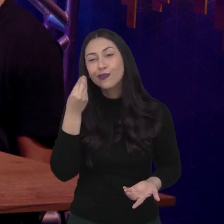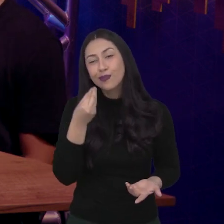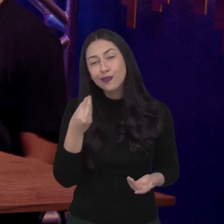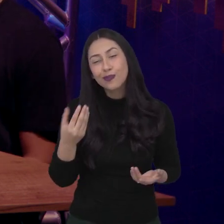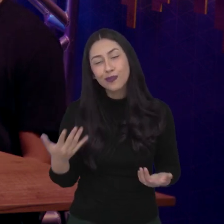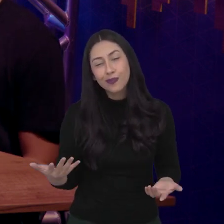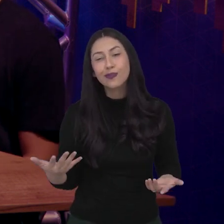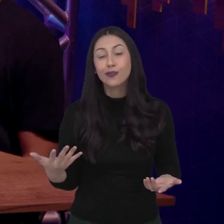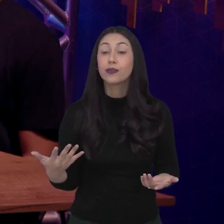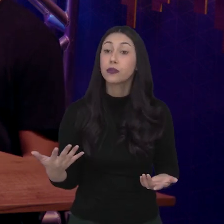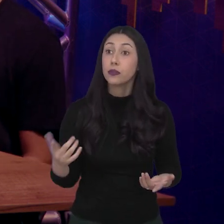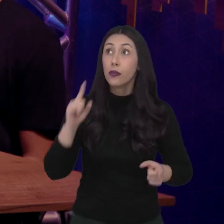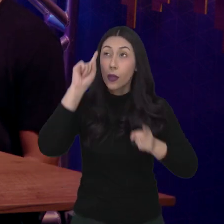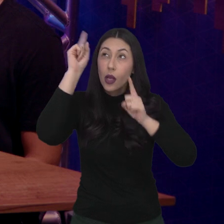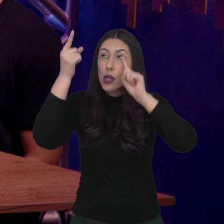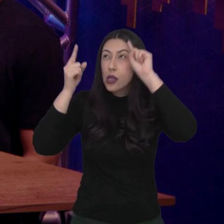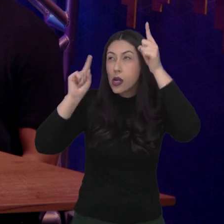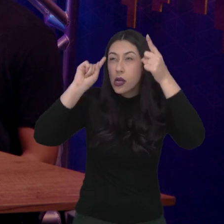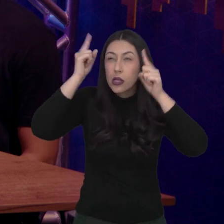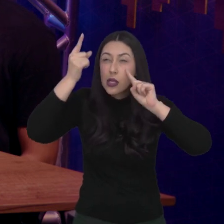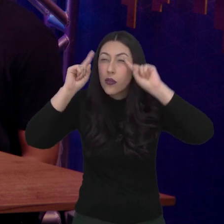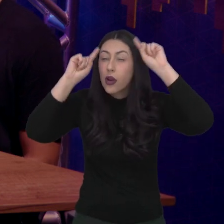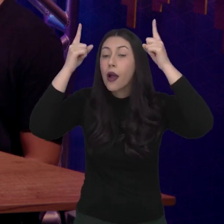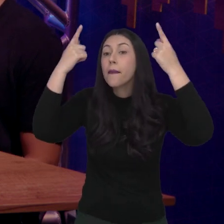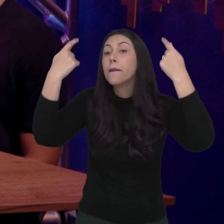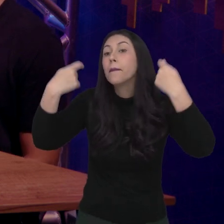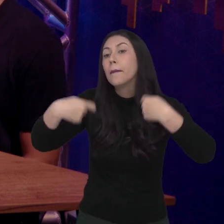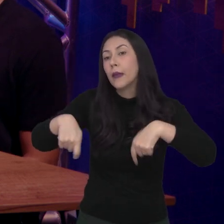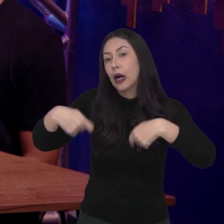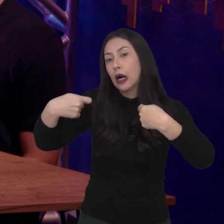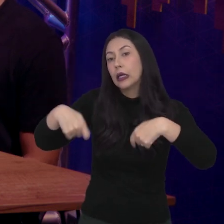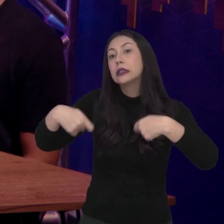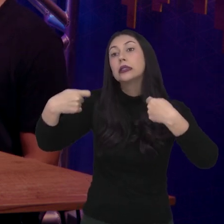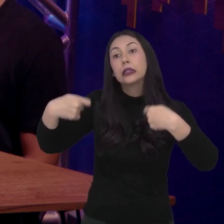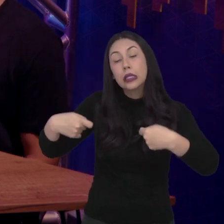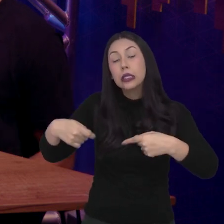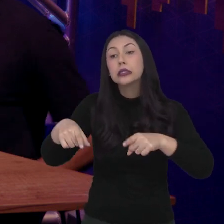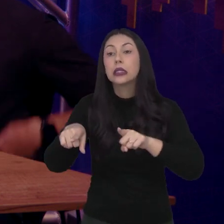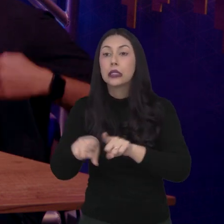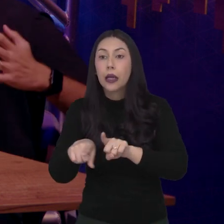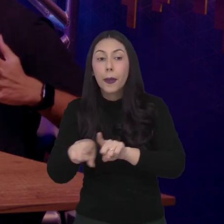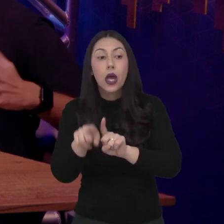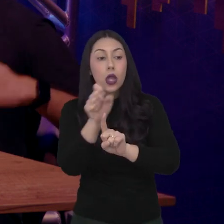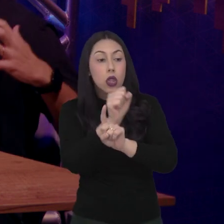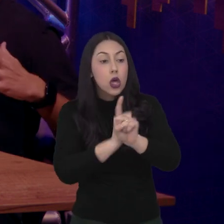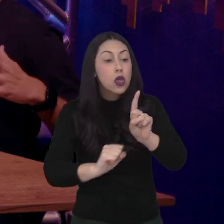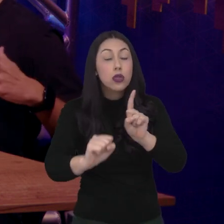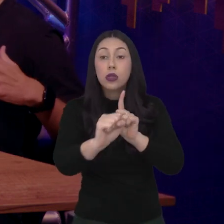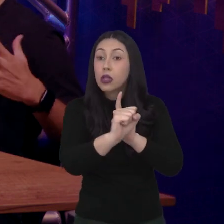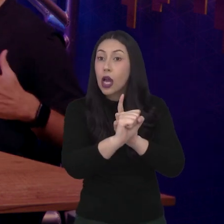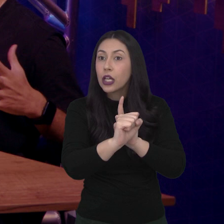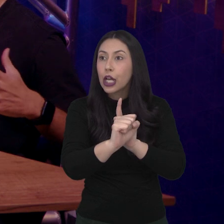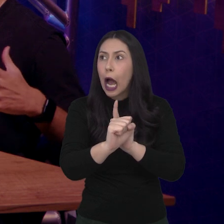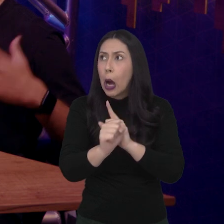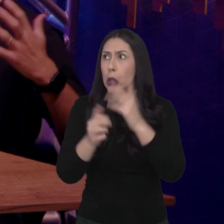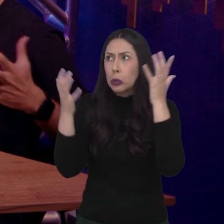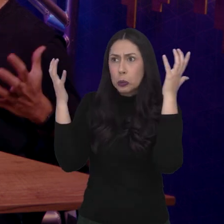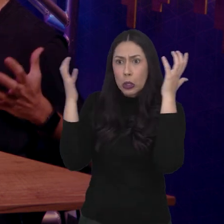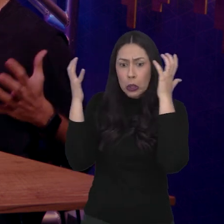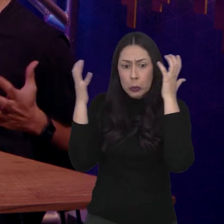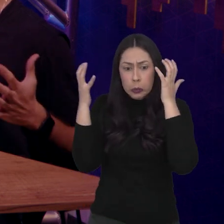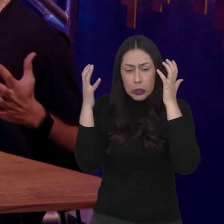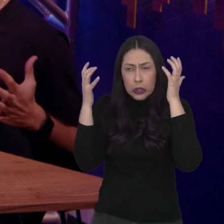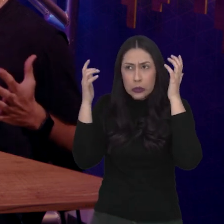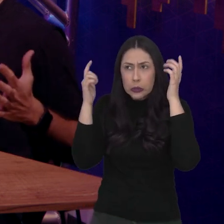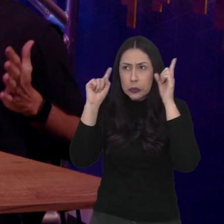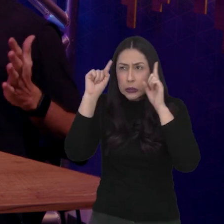experimentações. Então, assim, a criatividade, ela precisa... A sociedade e tudo, ela não pode oprimir